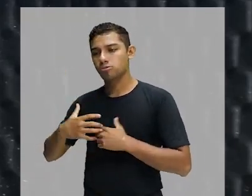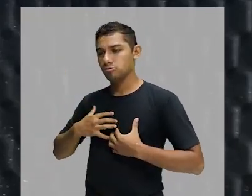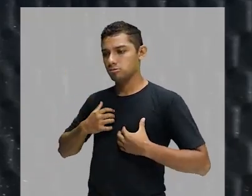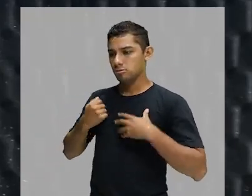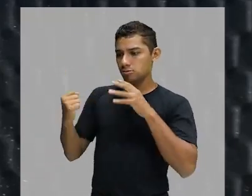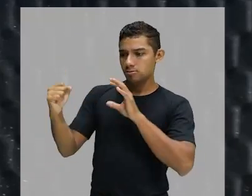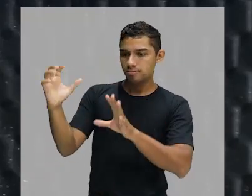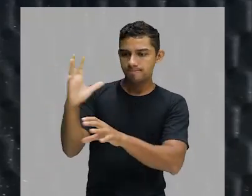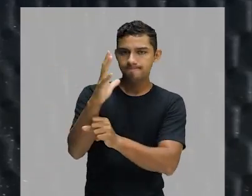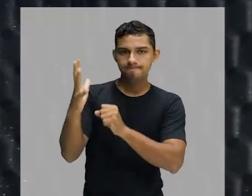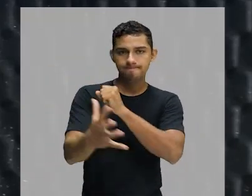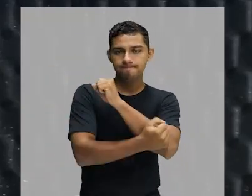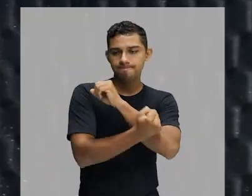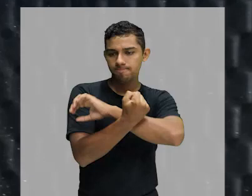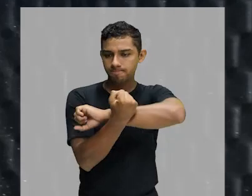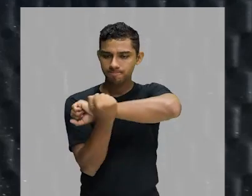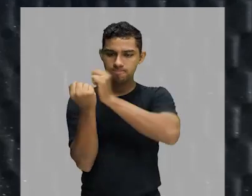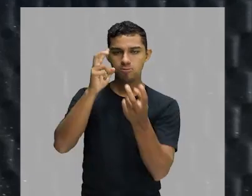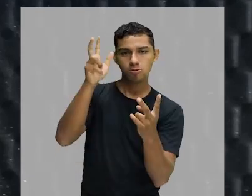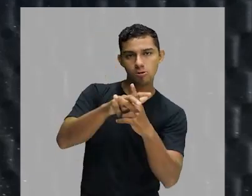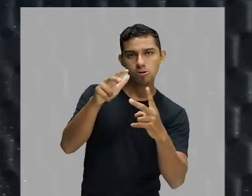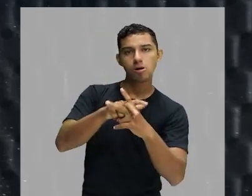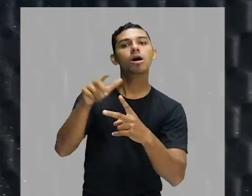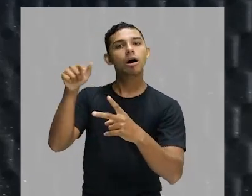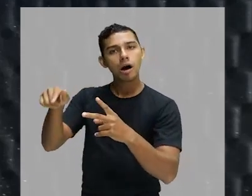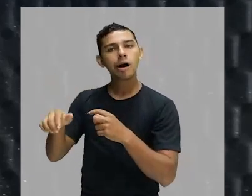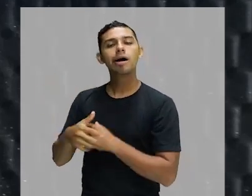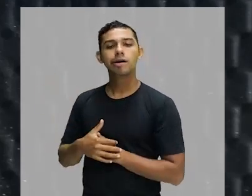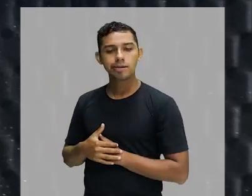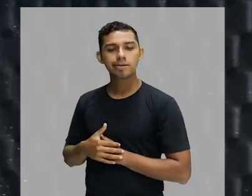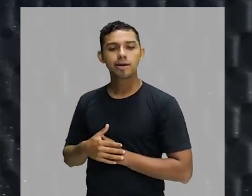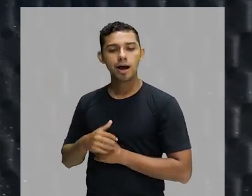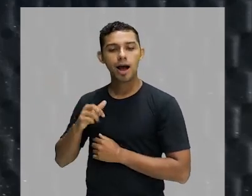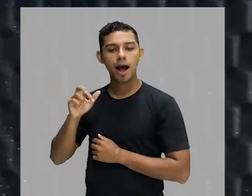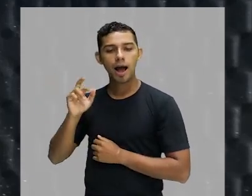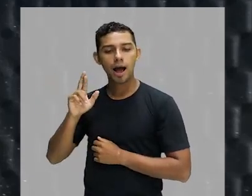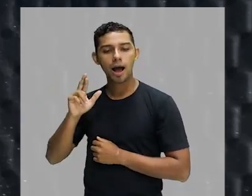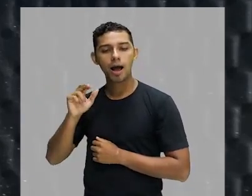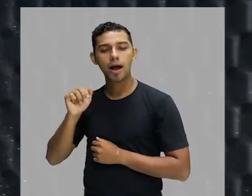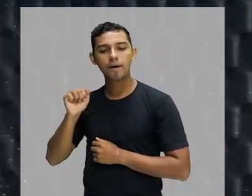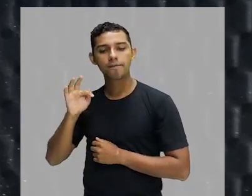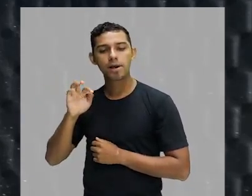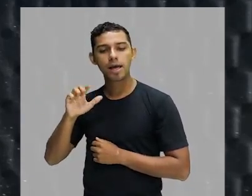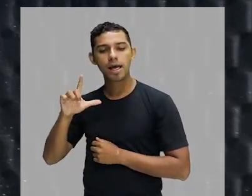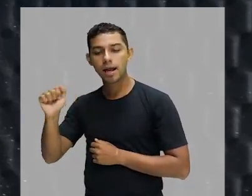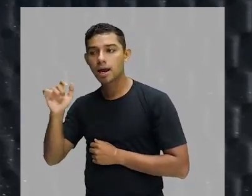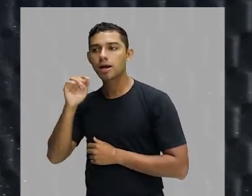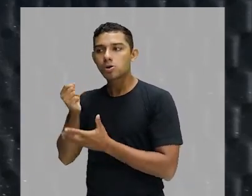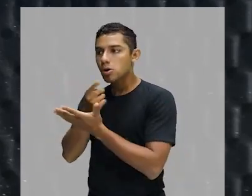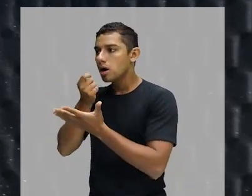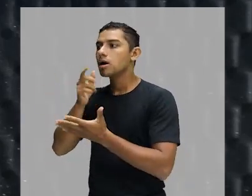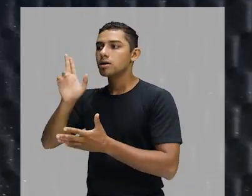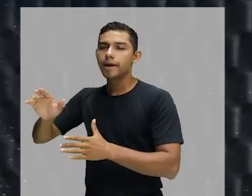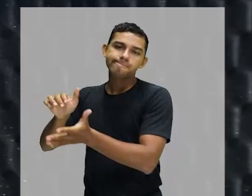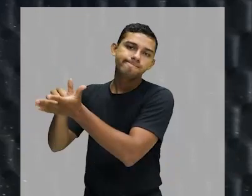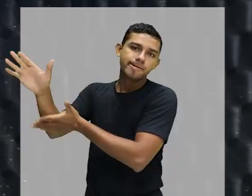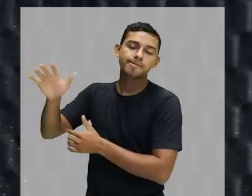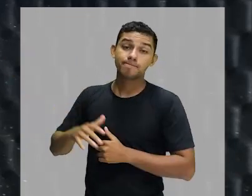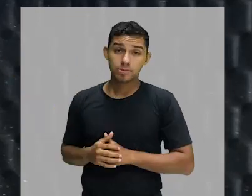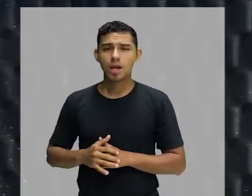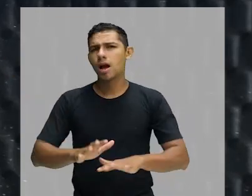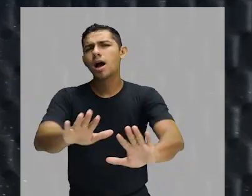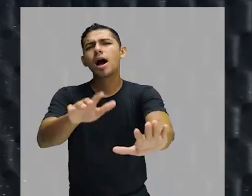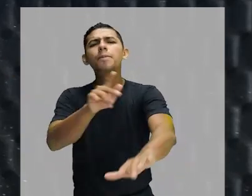vários exemplos aí de atletas que já foram flagrados no exame antidoping. Professor, uma droga ilícita, por exemplo, a